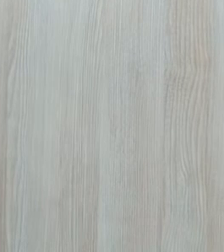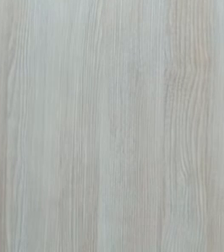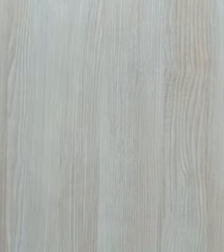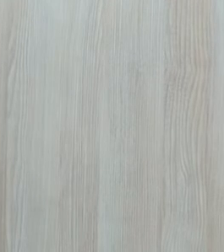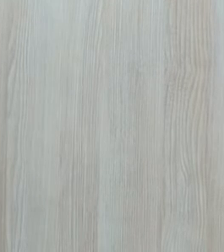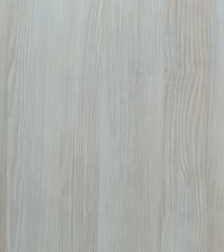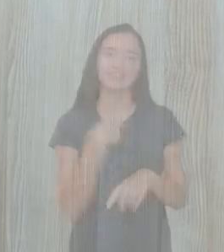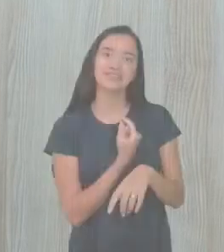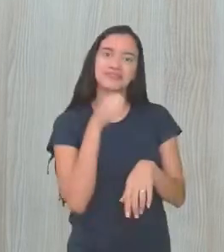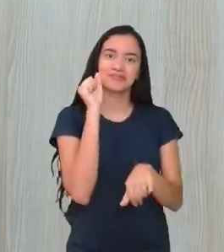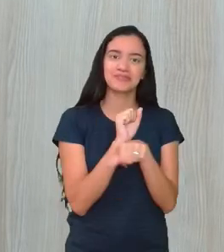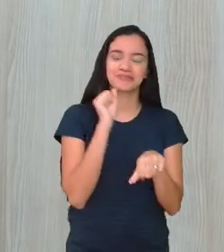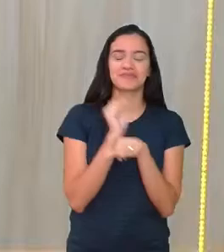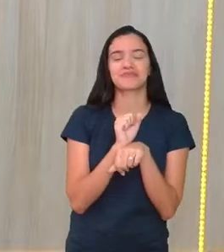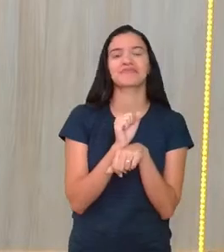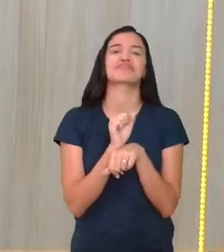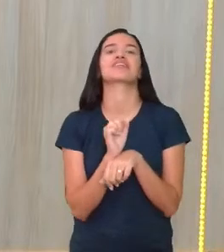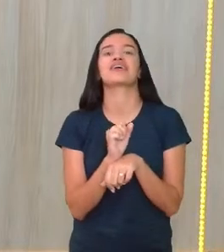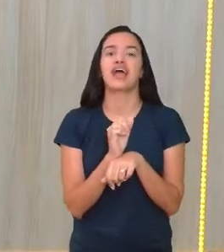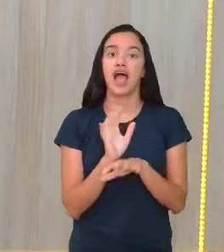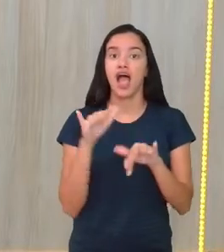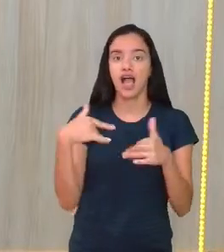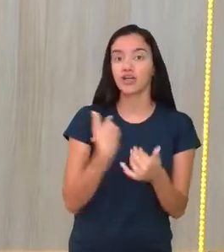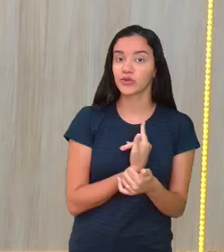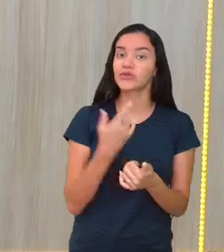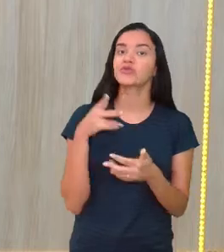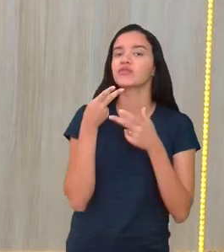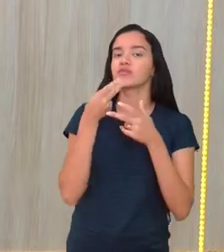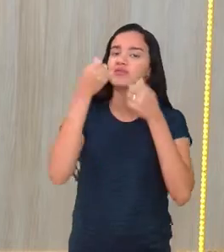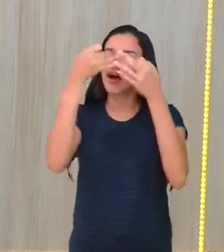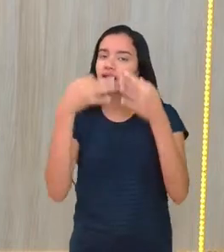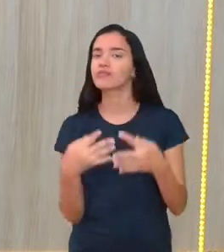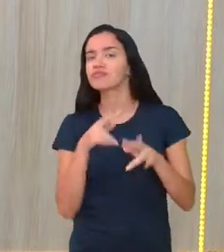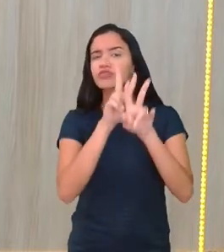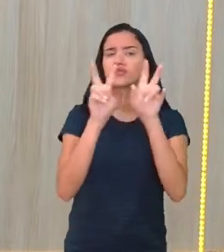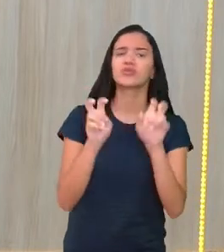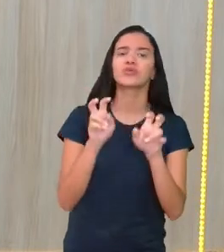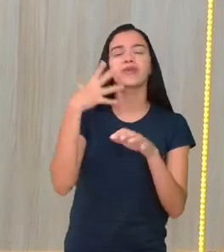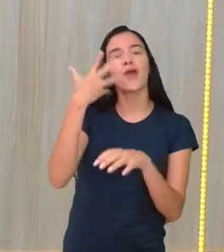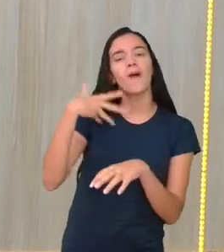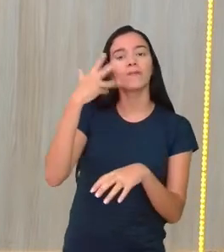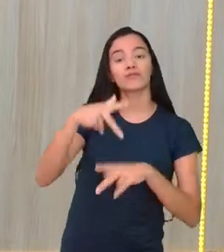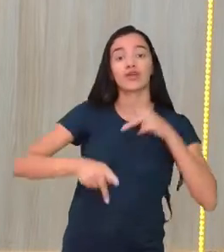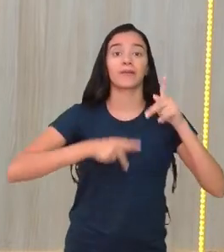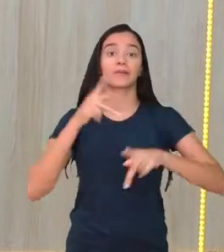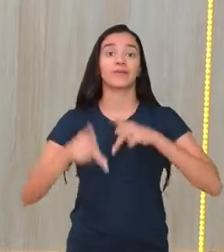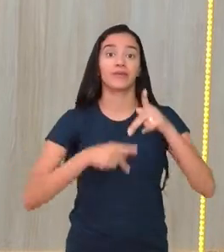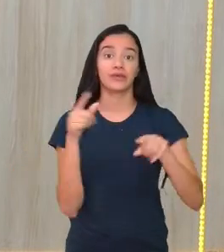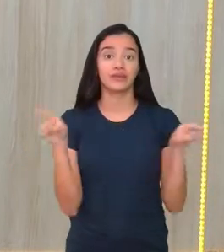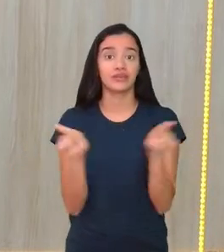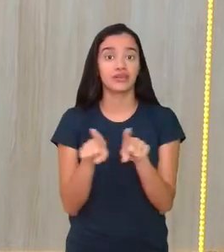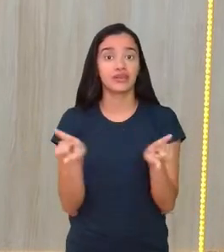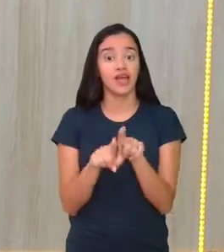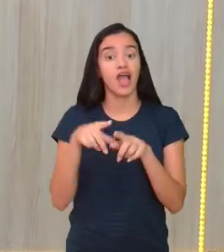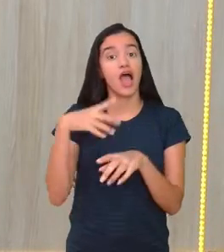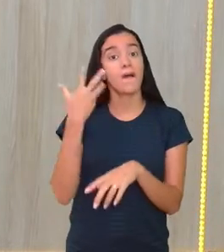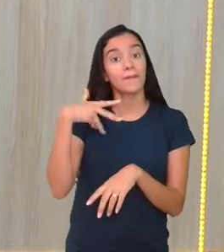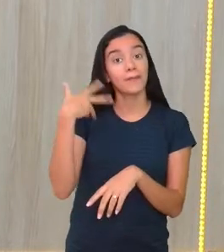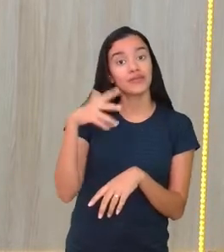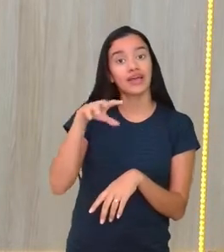gente tá esperando. Pois é, exatamente. A gente vai falar hoje sobre música popular e